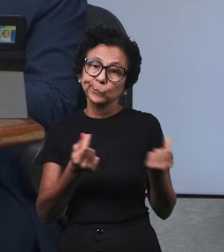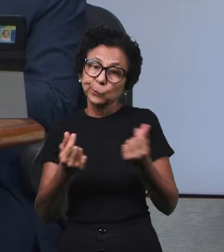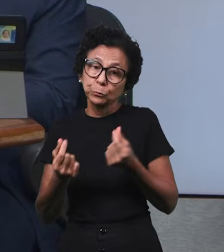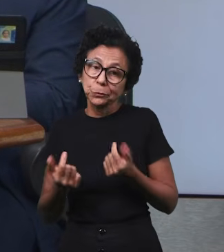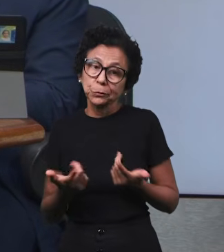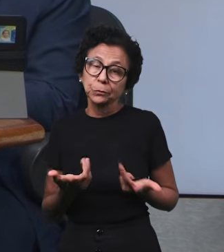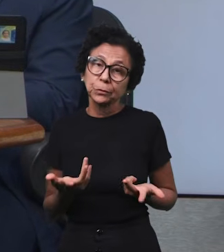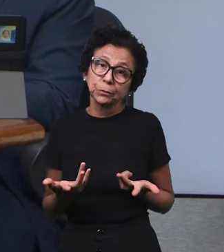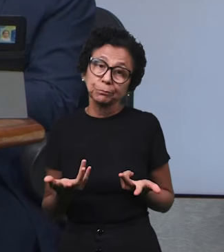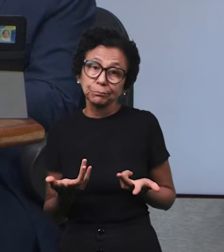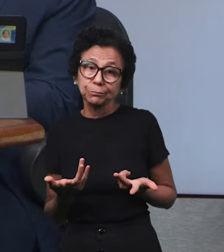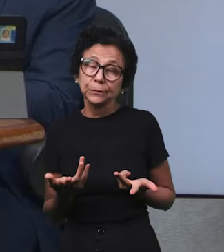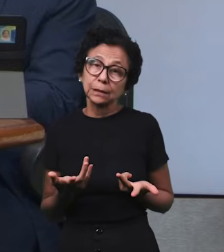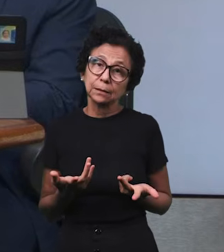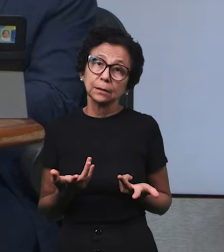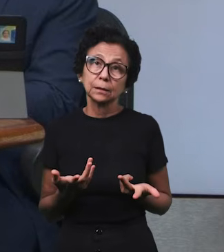e